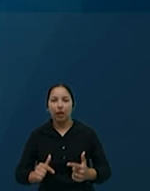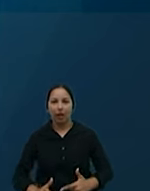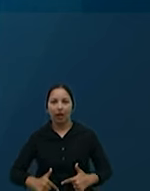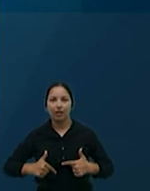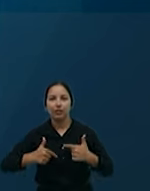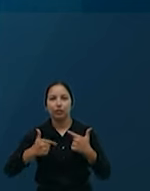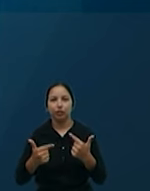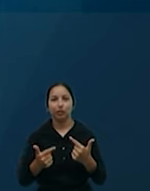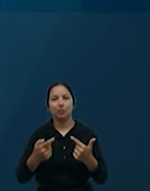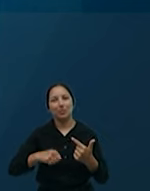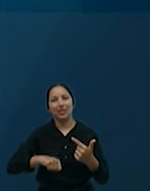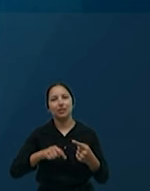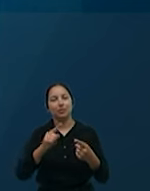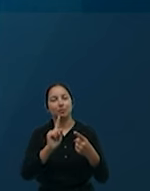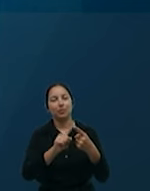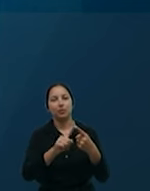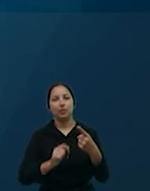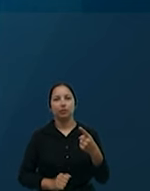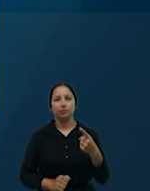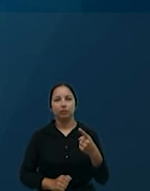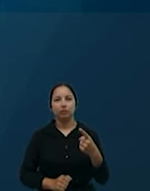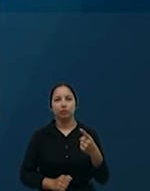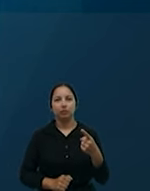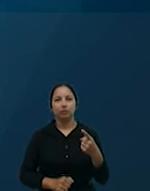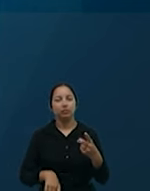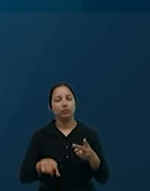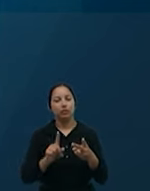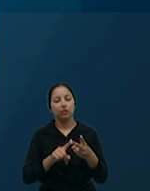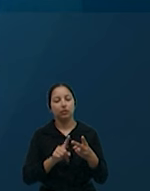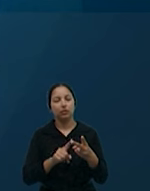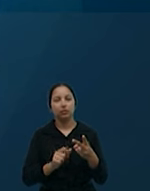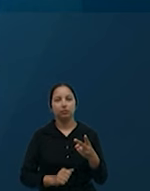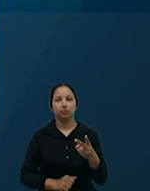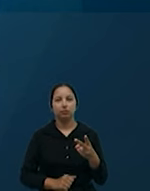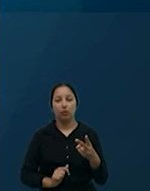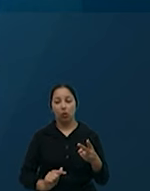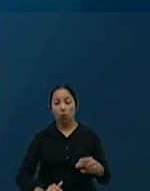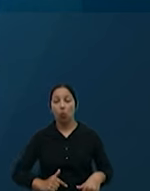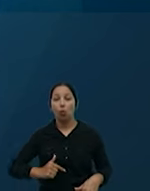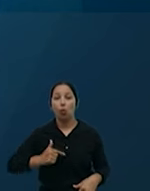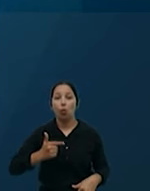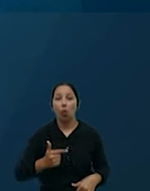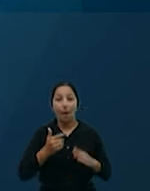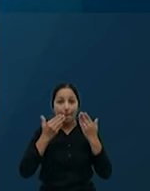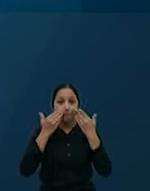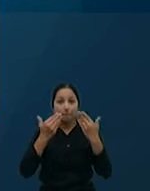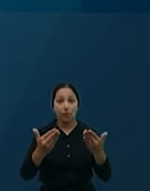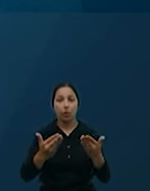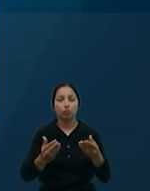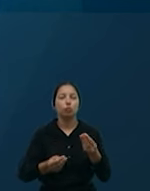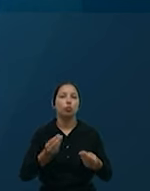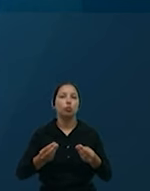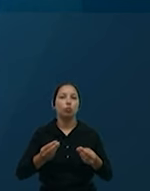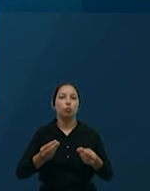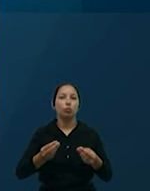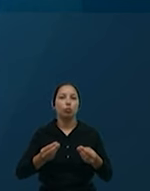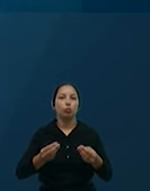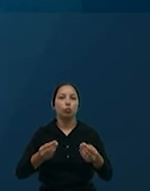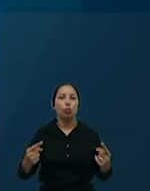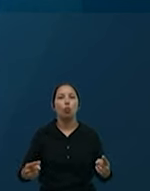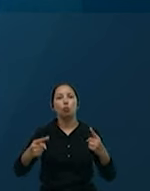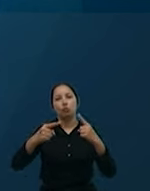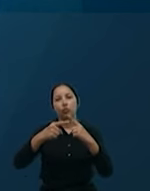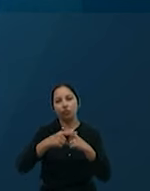antiga doutrina de Carnelutti, esse interesse se materializa através de um conflito de interesses qualificado por uma